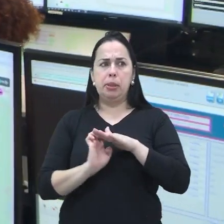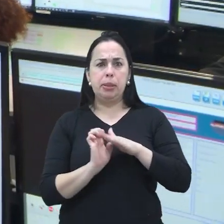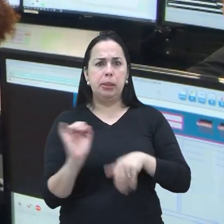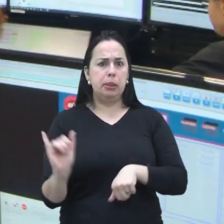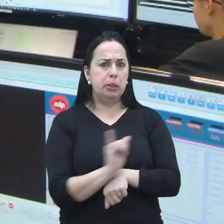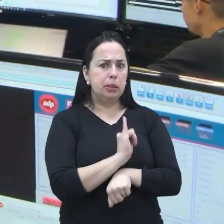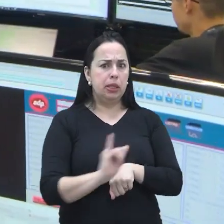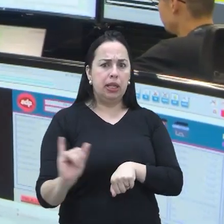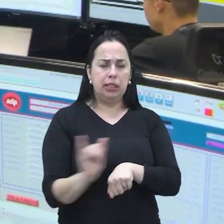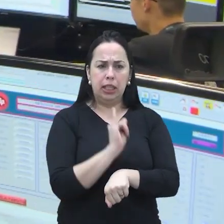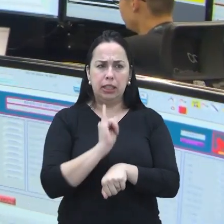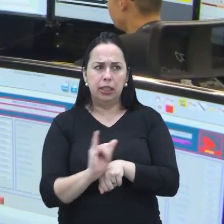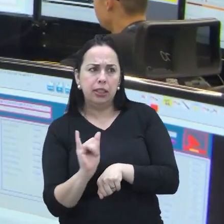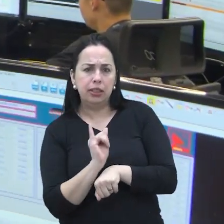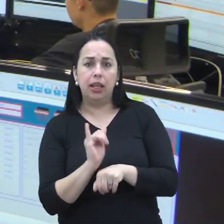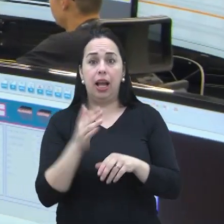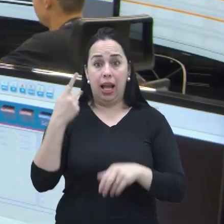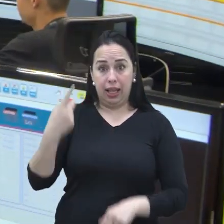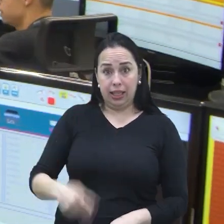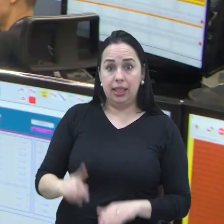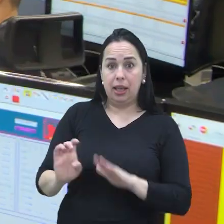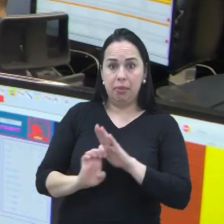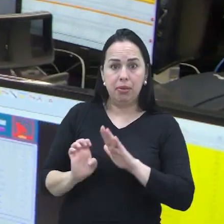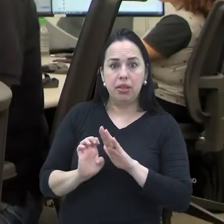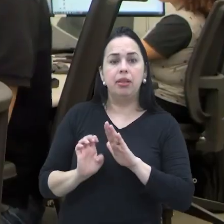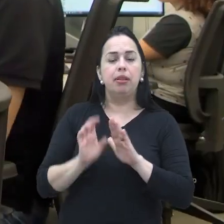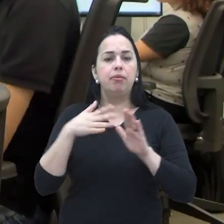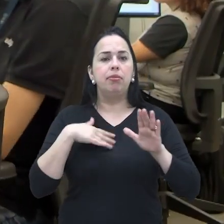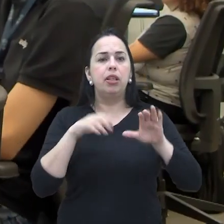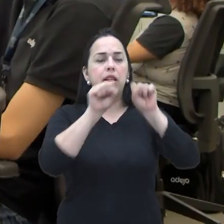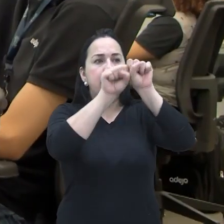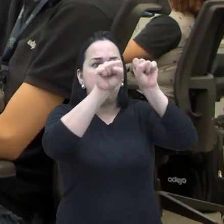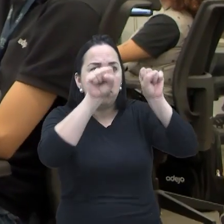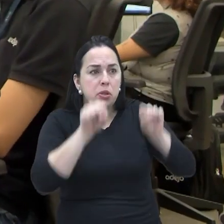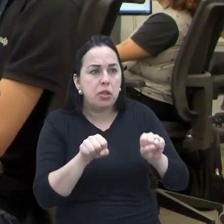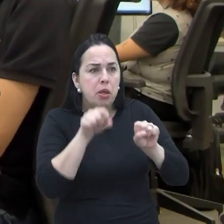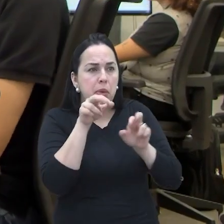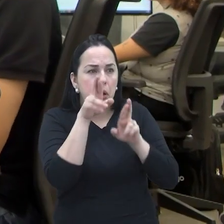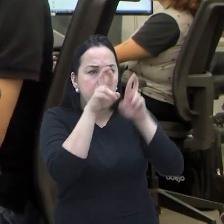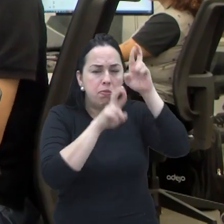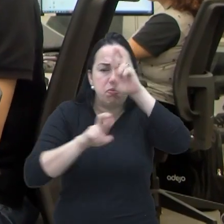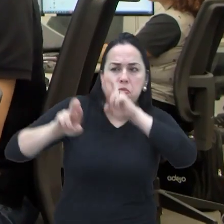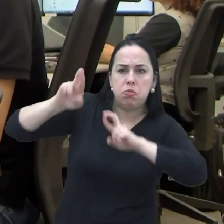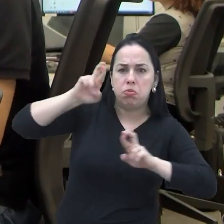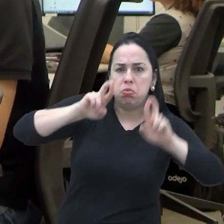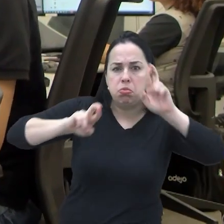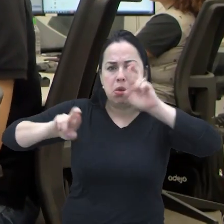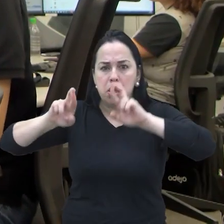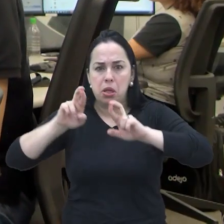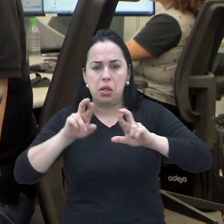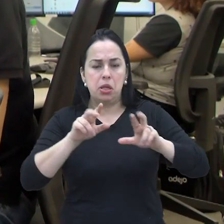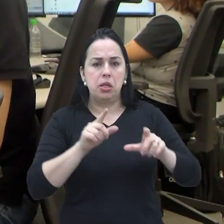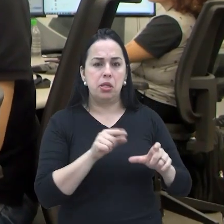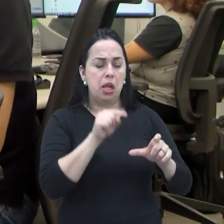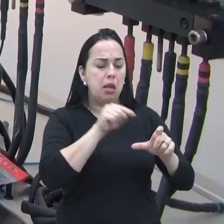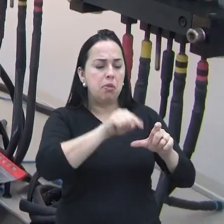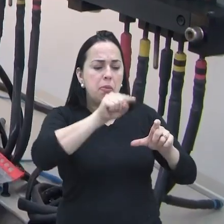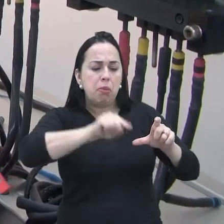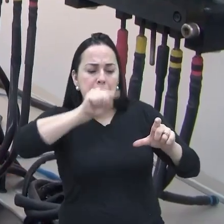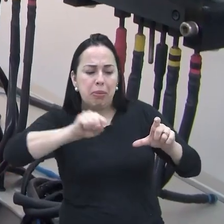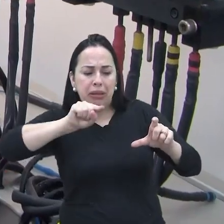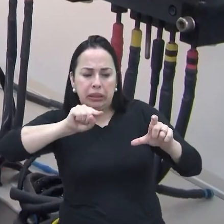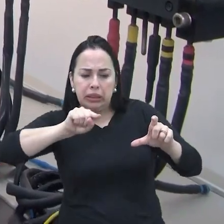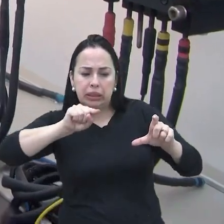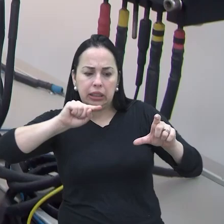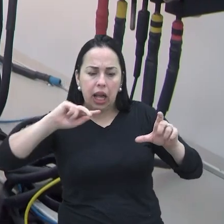as distribuidoras agem de diversas formas. Aqui na EDP é feito um sistema de monitoramento.